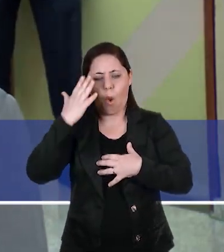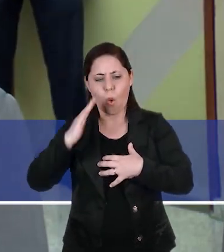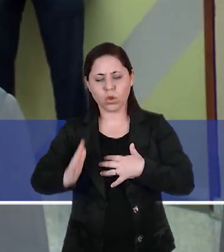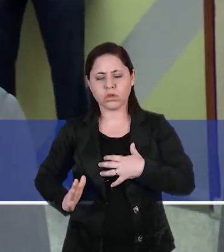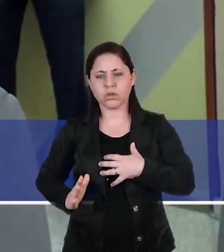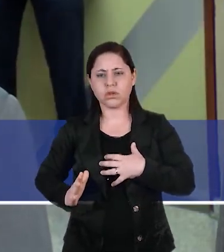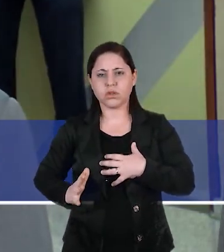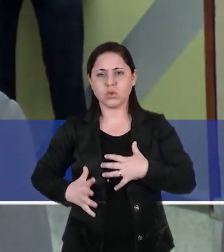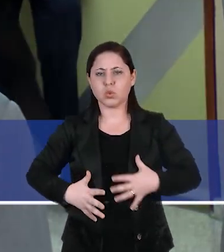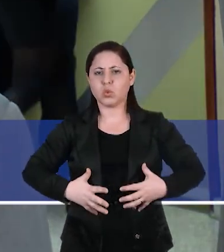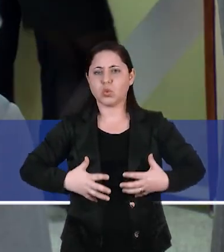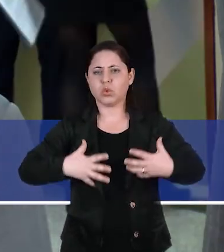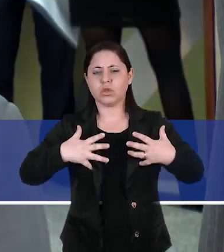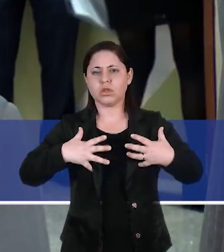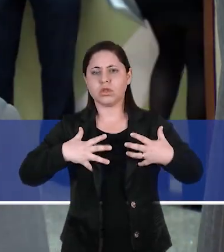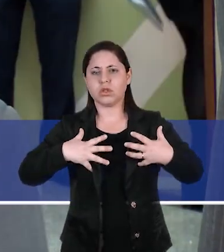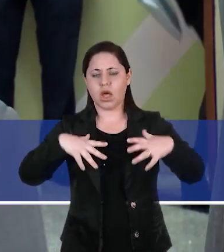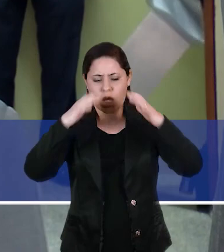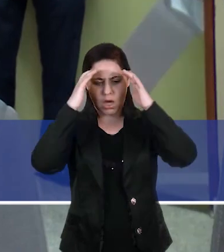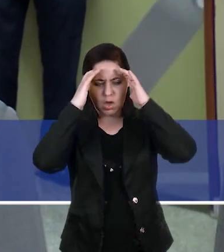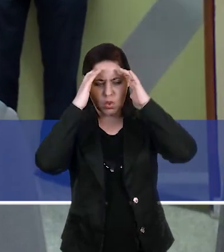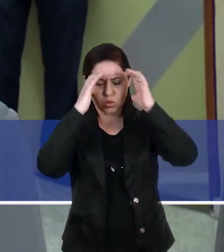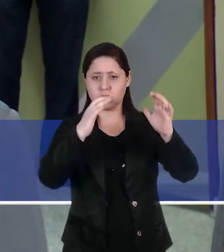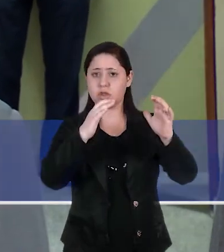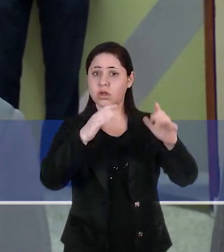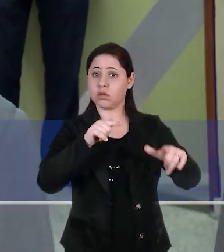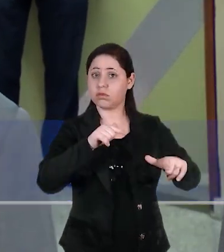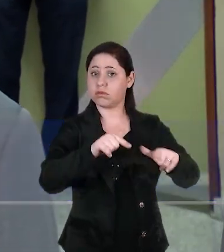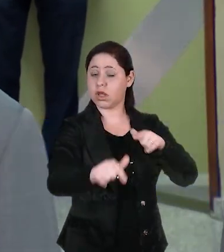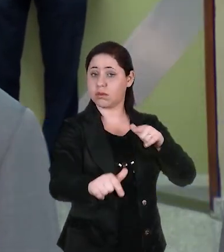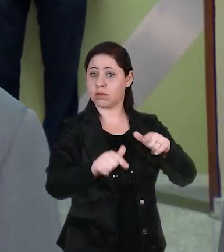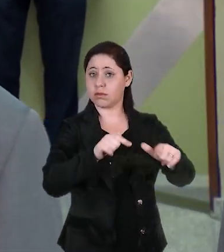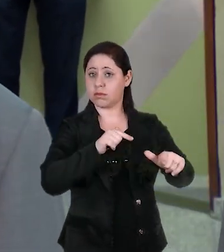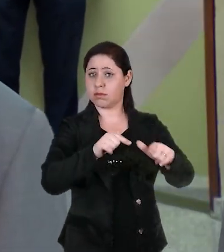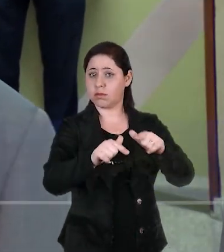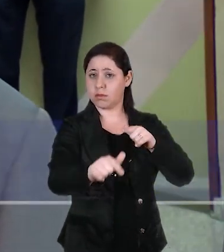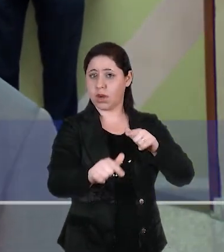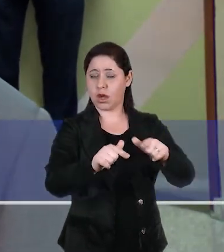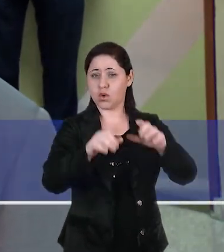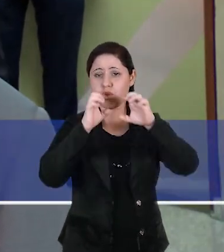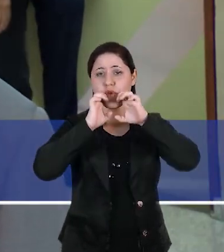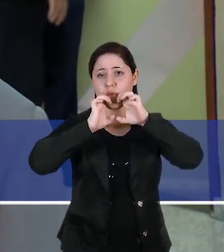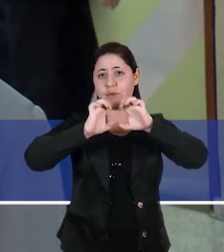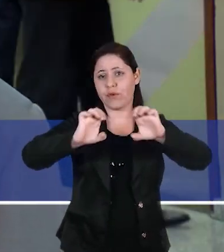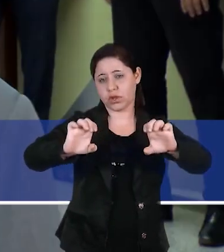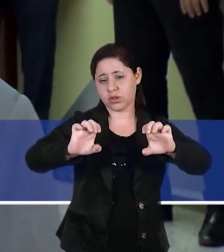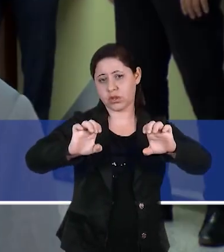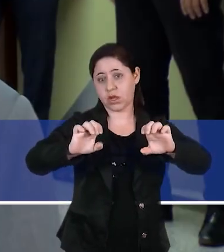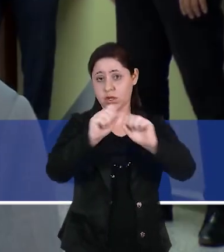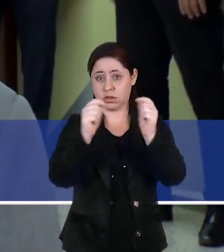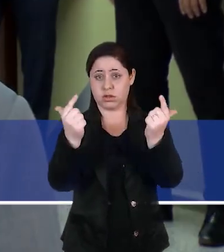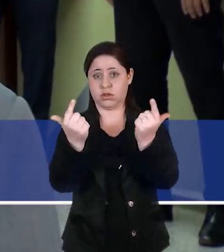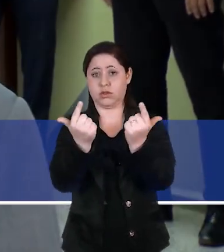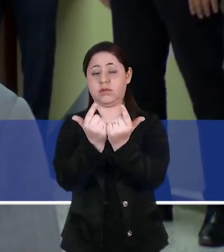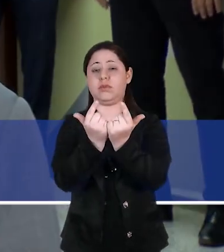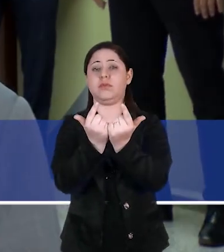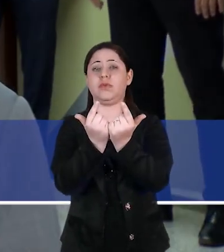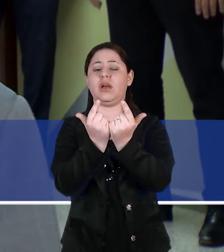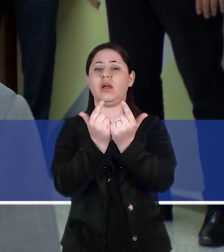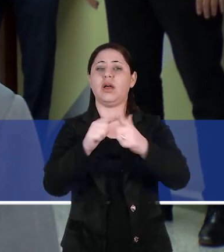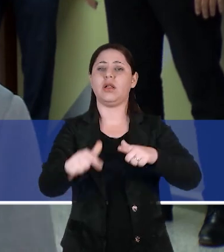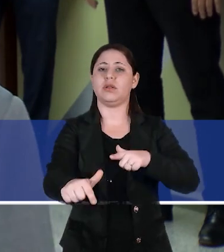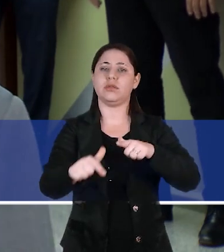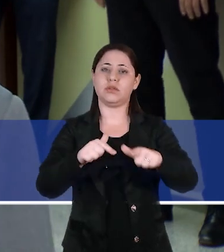pelo reconhecimento do meu trabalho da evangelização. A Assembleia